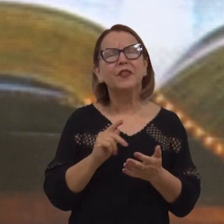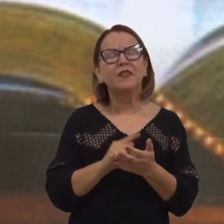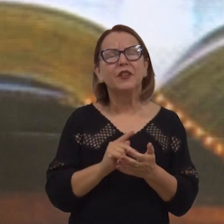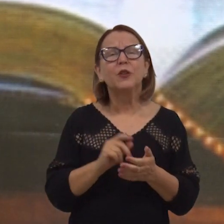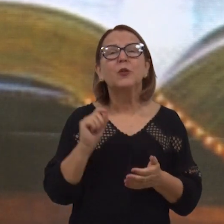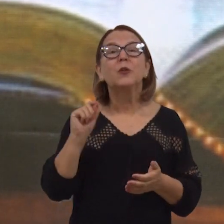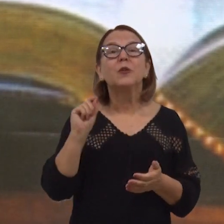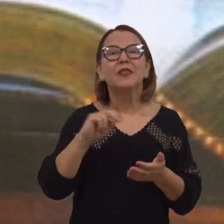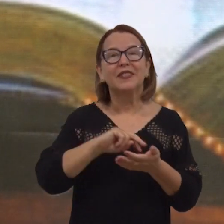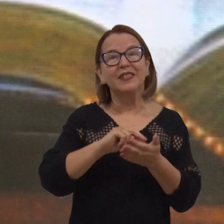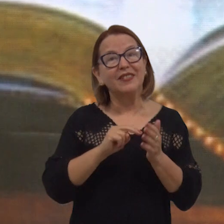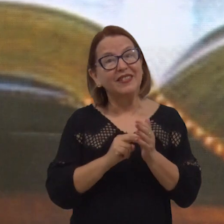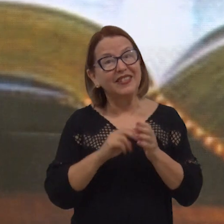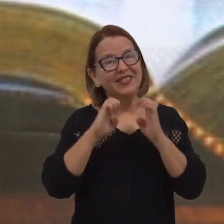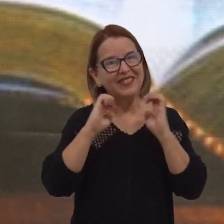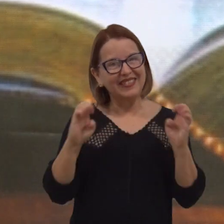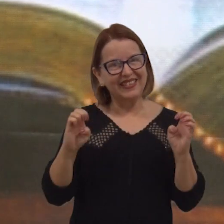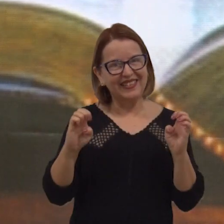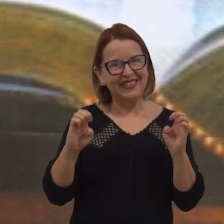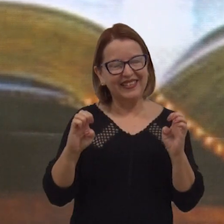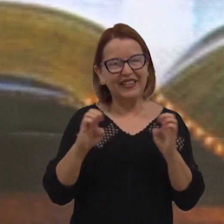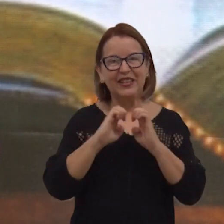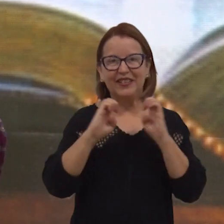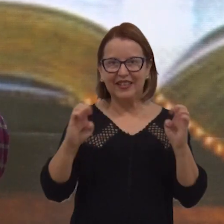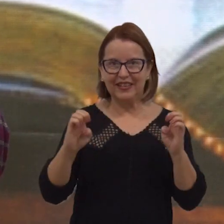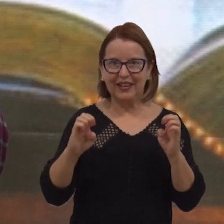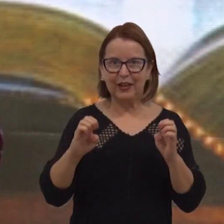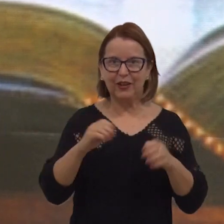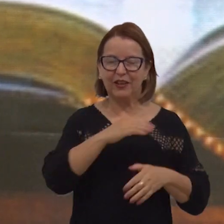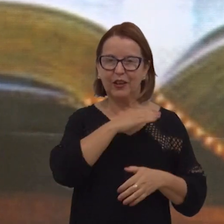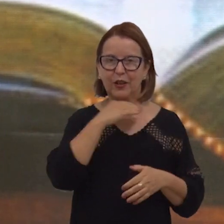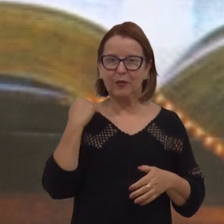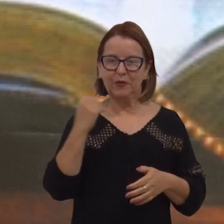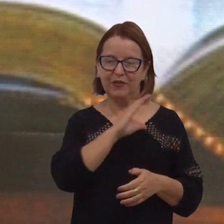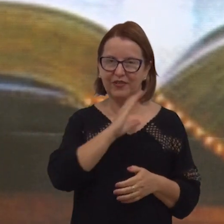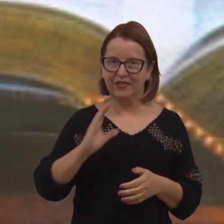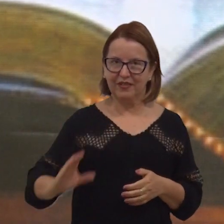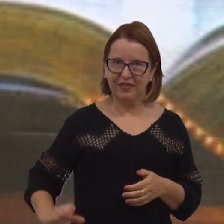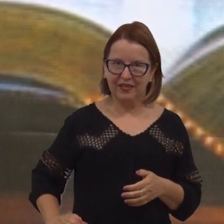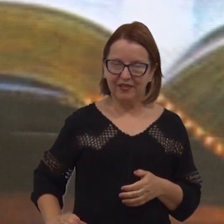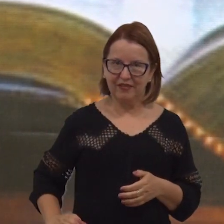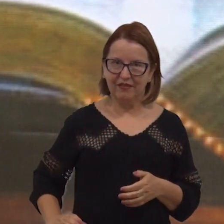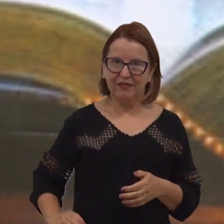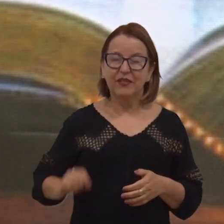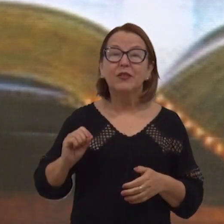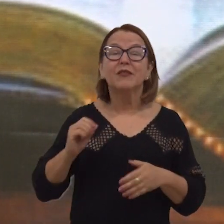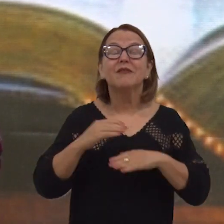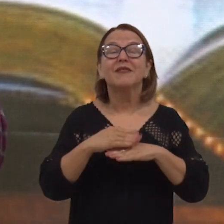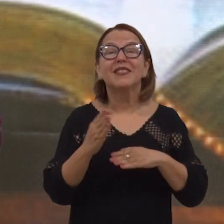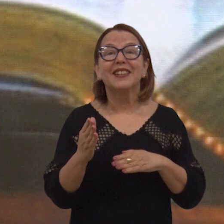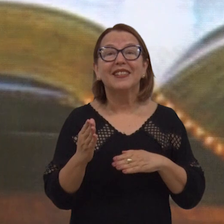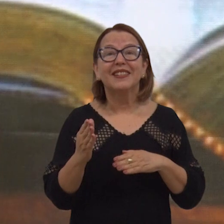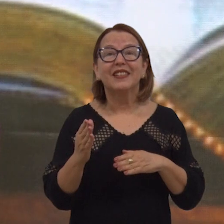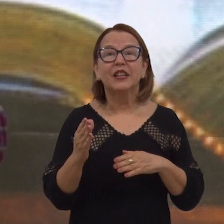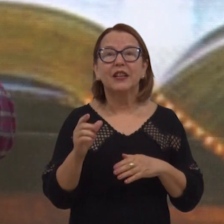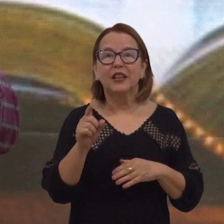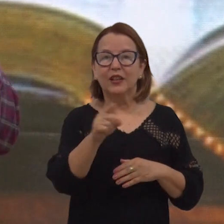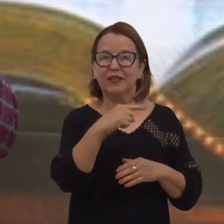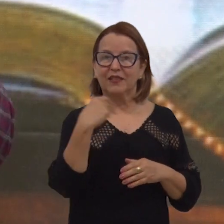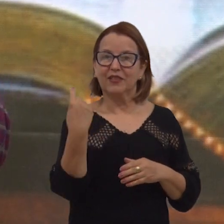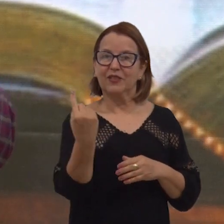é evangelho? O evangelho é a morte de Cristo e o que mais? A